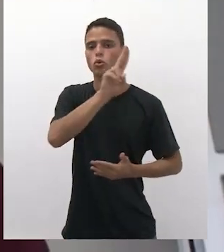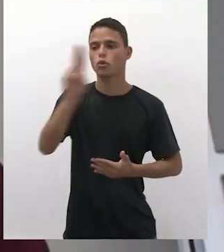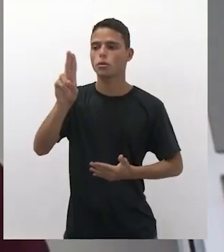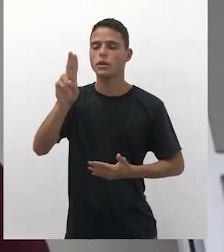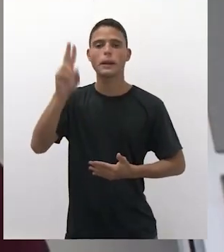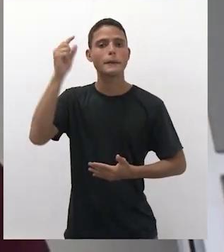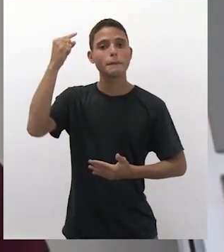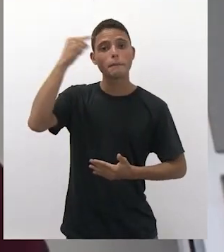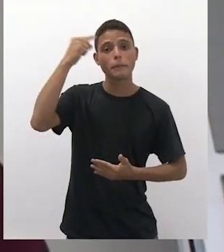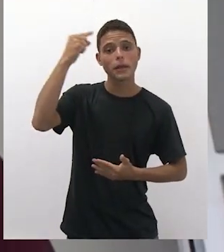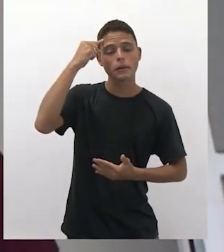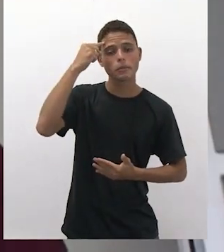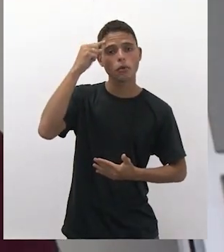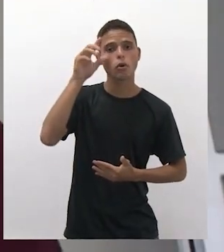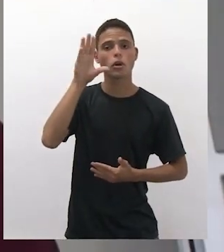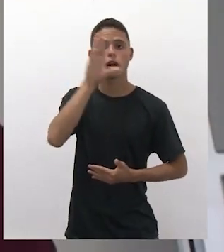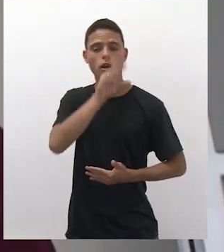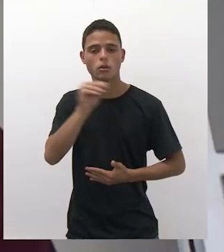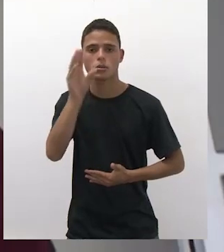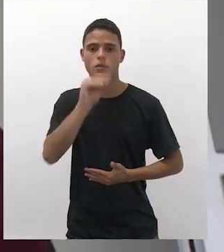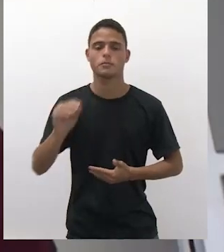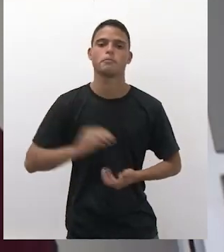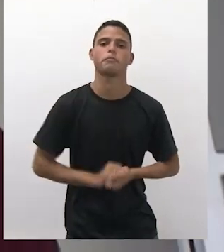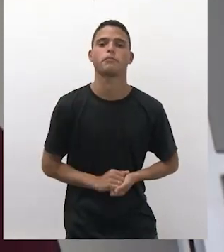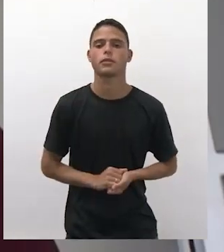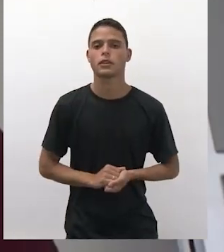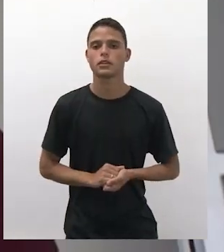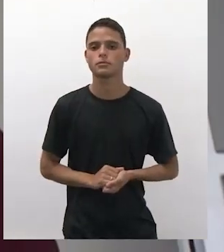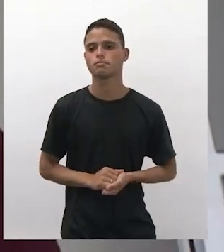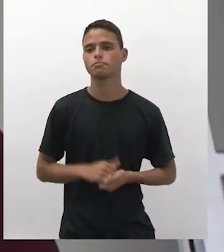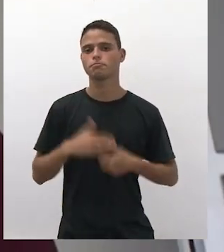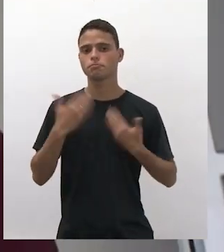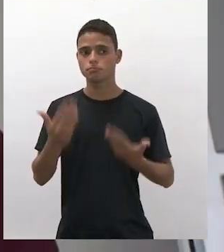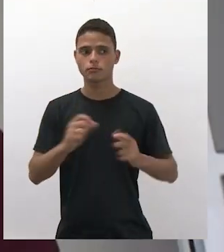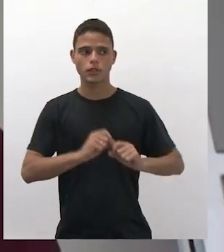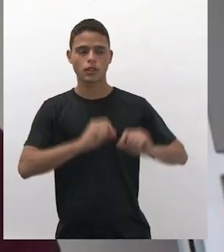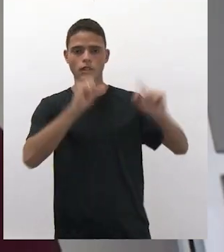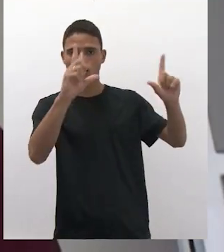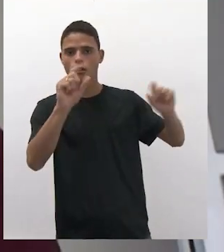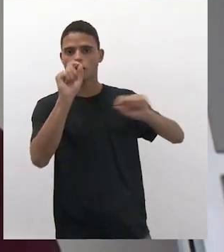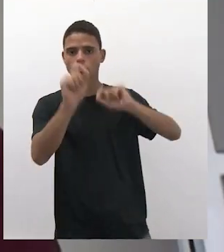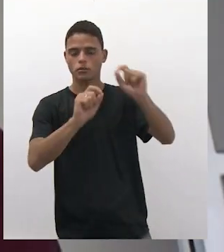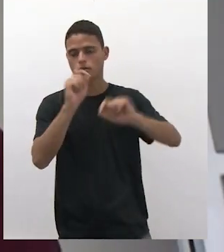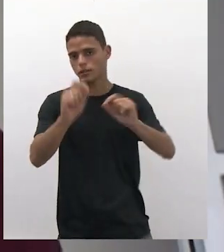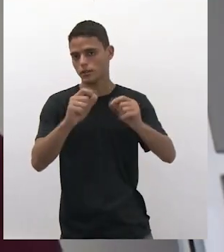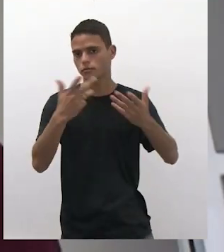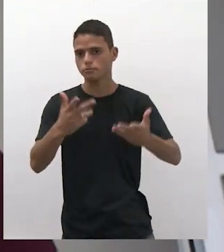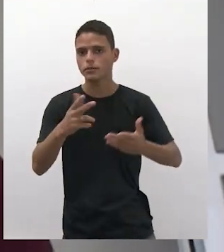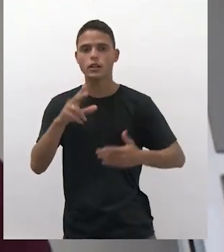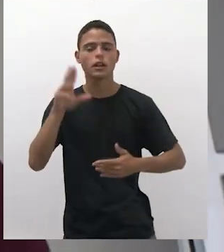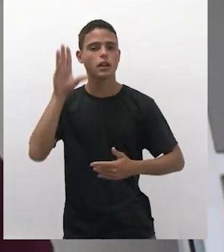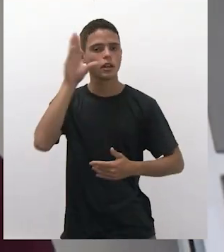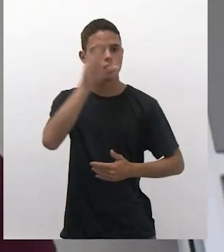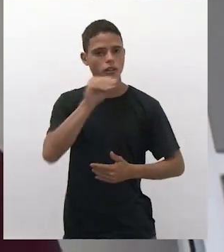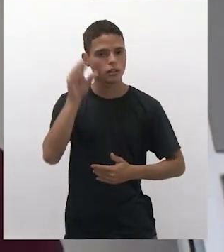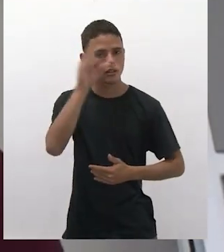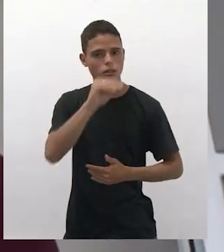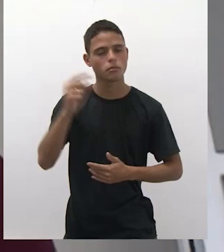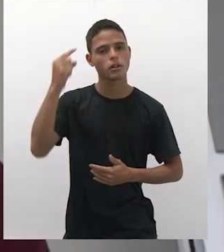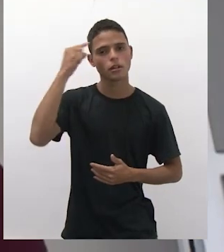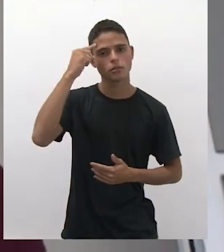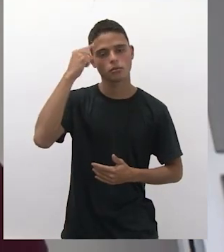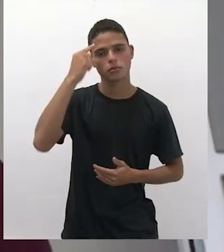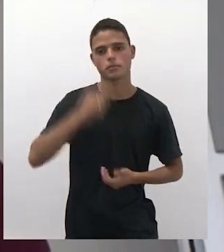a atenção que é da expressão oral da memória. Nós